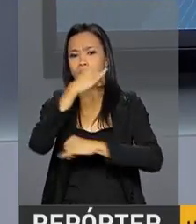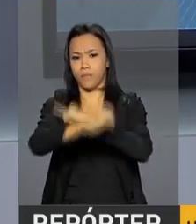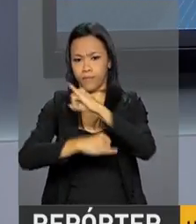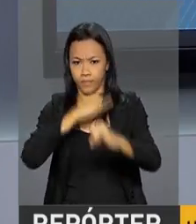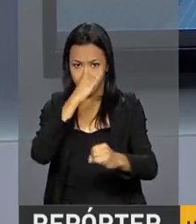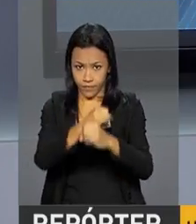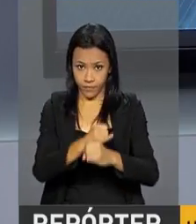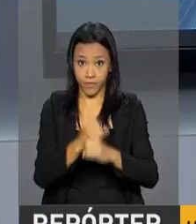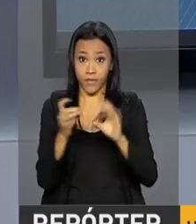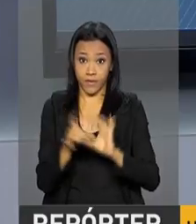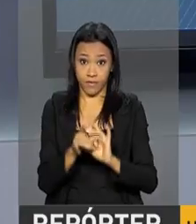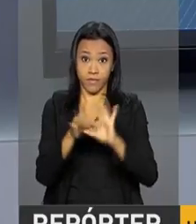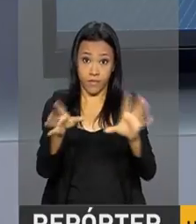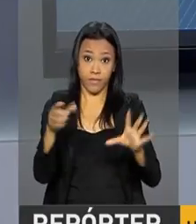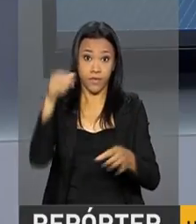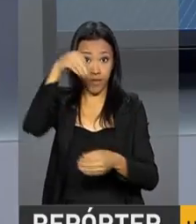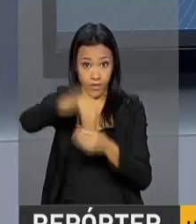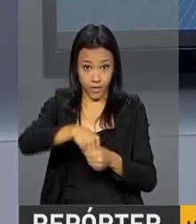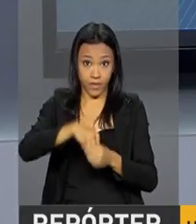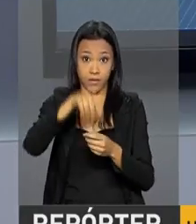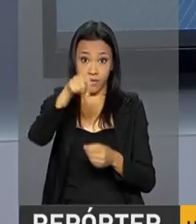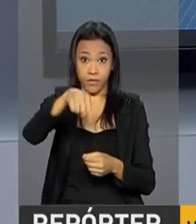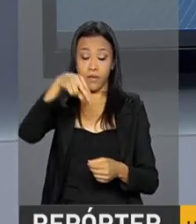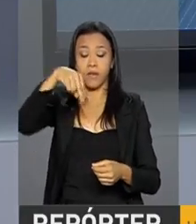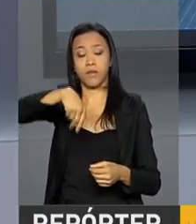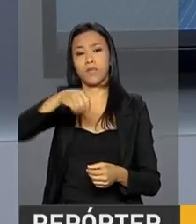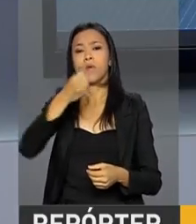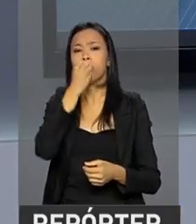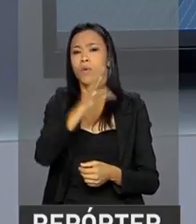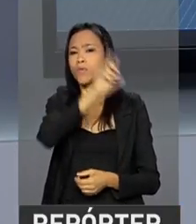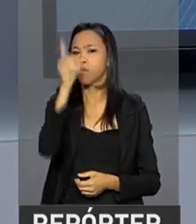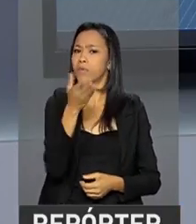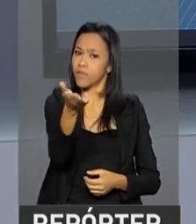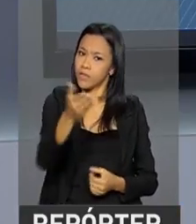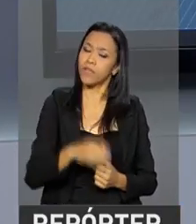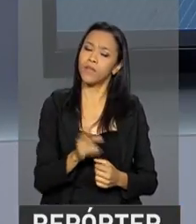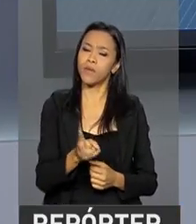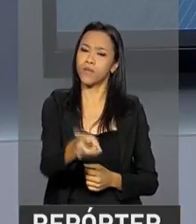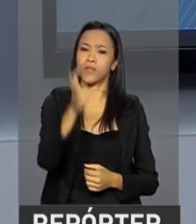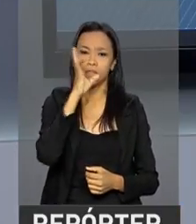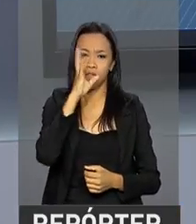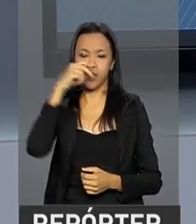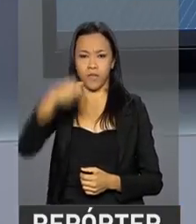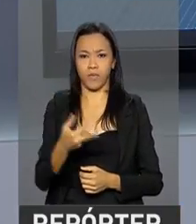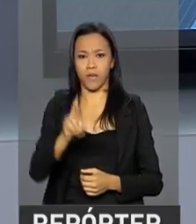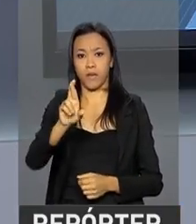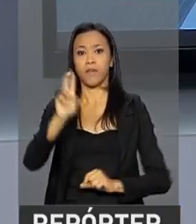programação está disponível na nossa página na internet. Um bom dia para você e continue